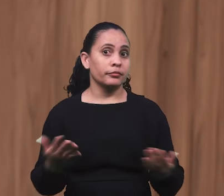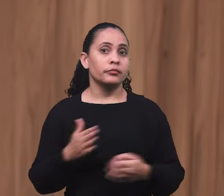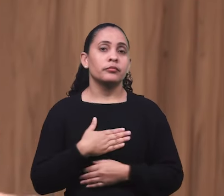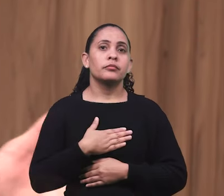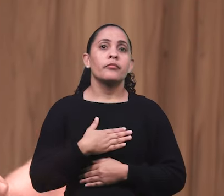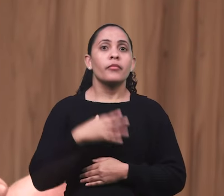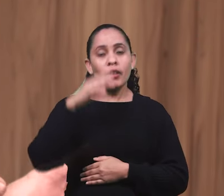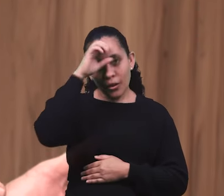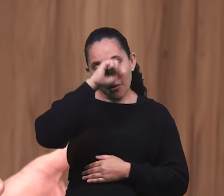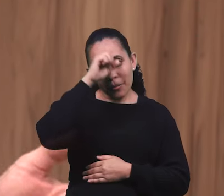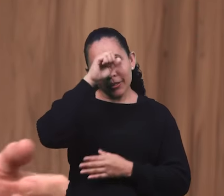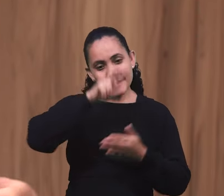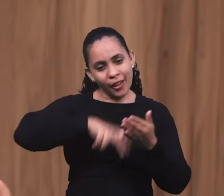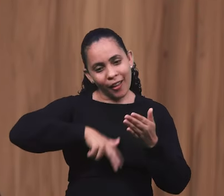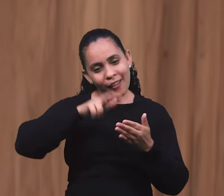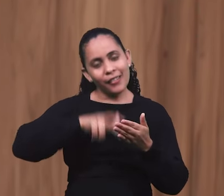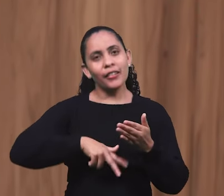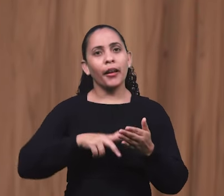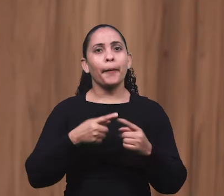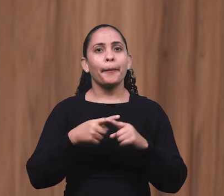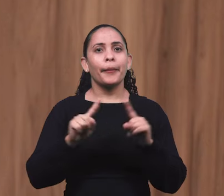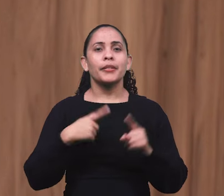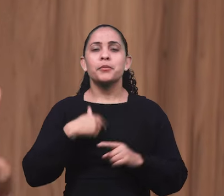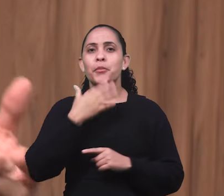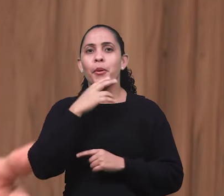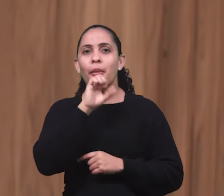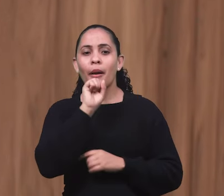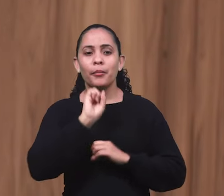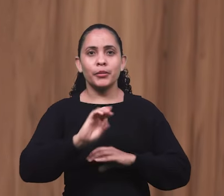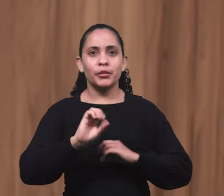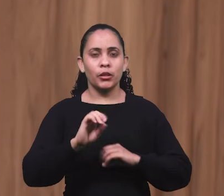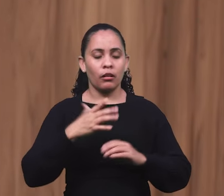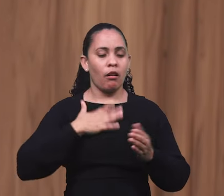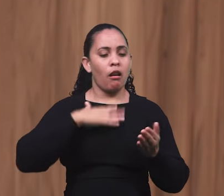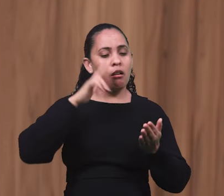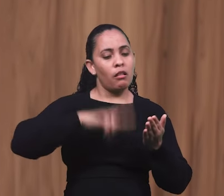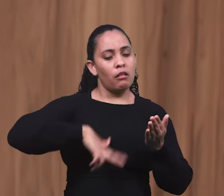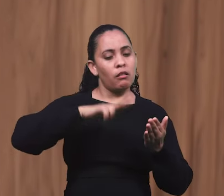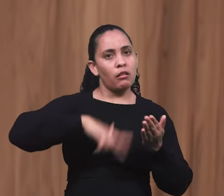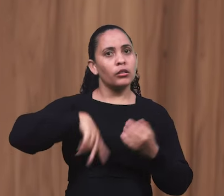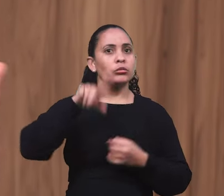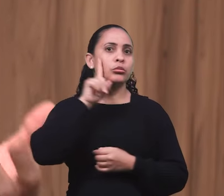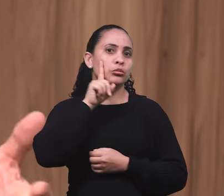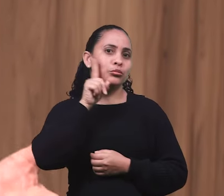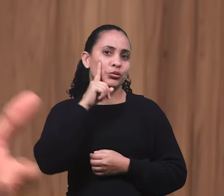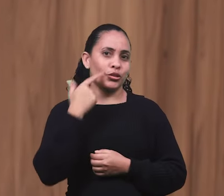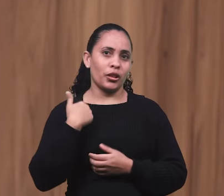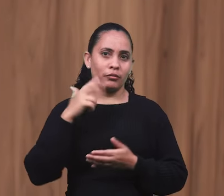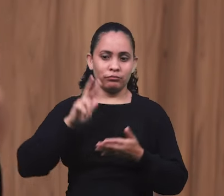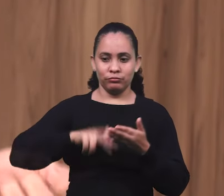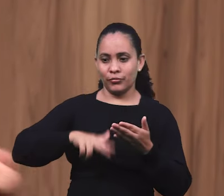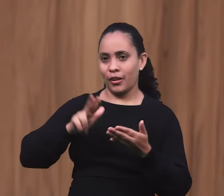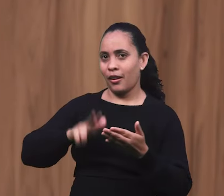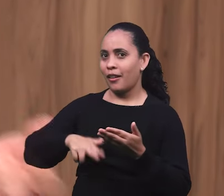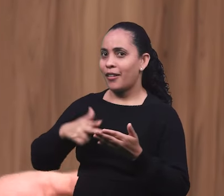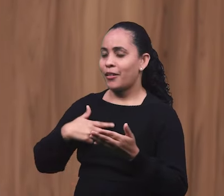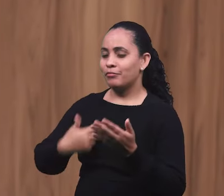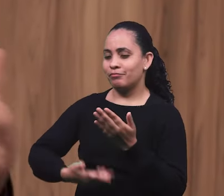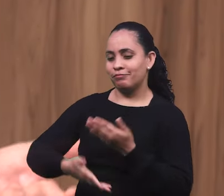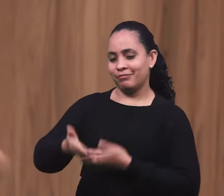Eu aprendi a ler pequeno, mas meu pai me ensinou o hábito da leitura, né? Então eu trocava com